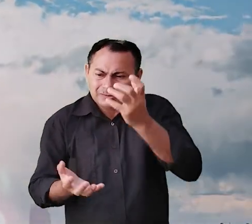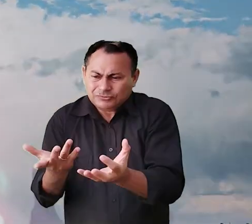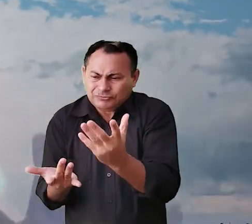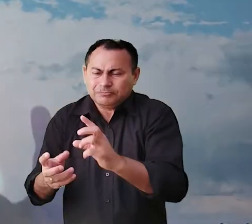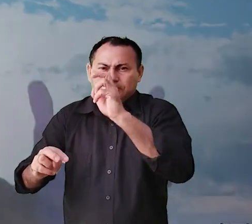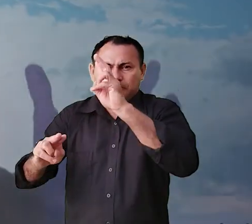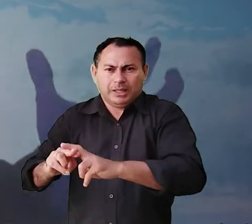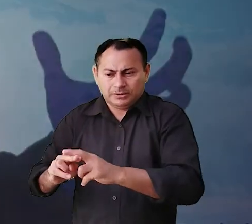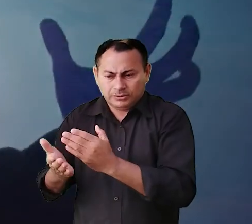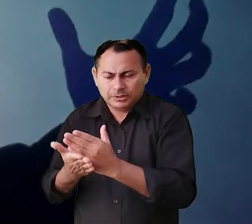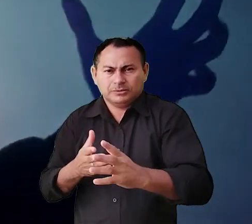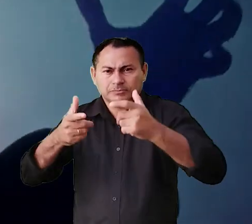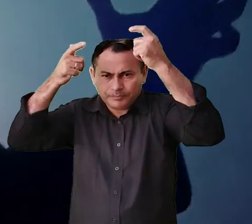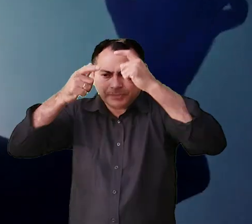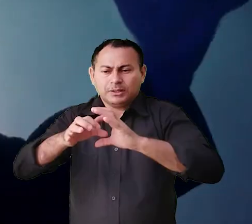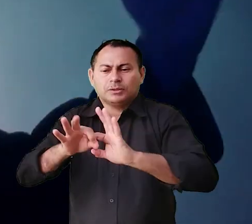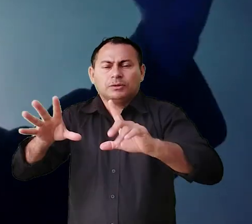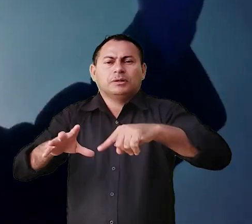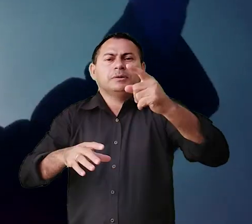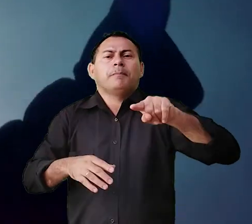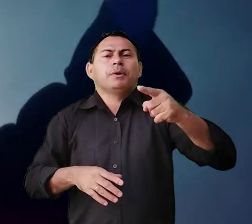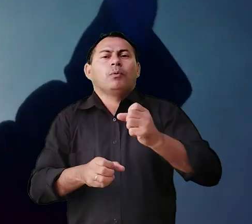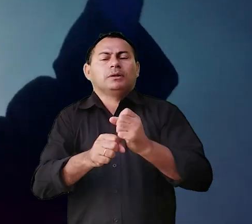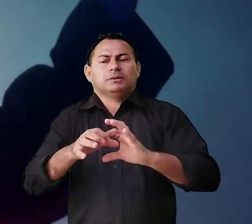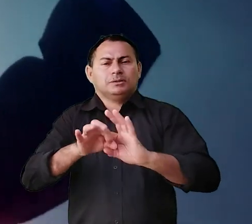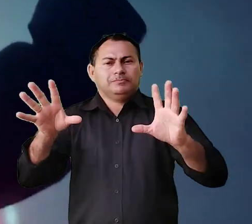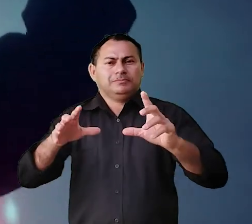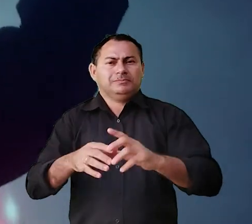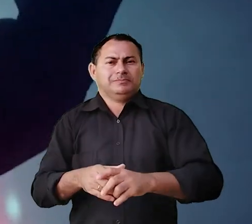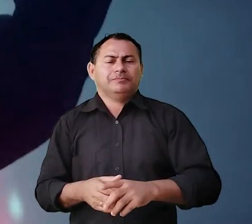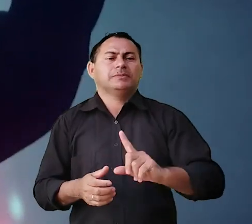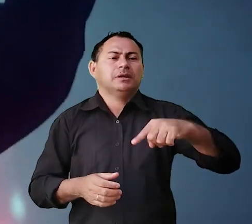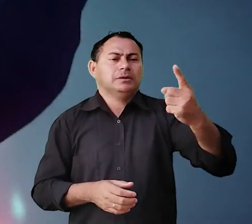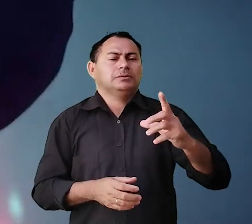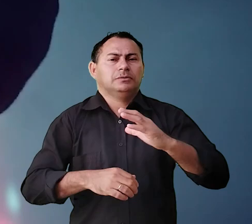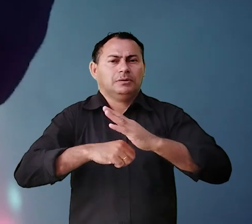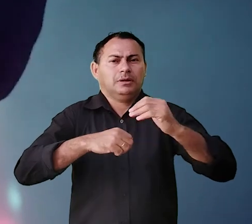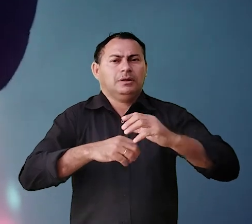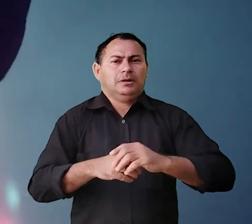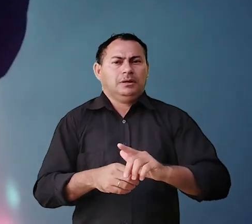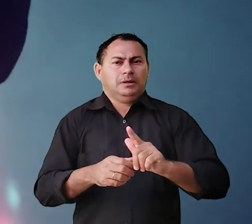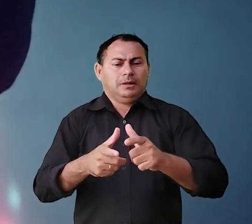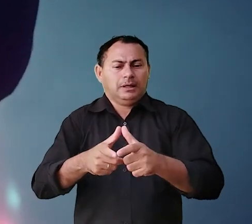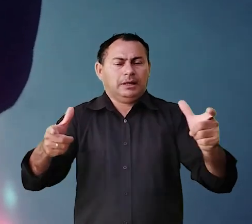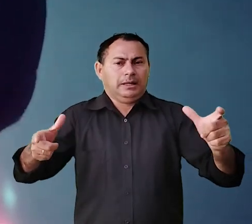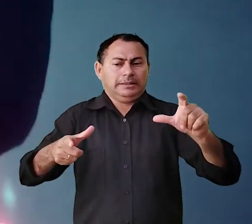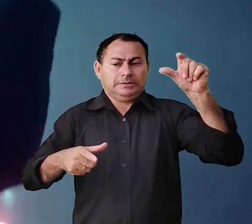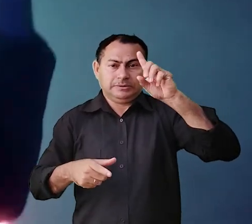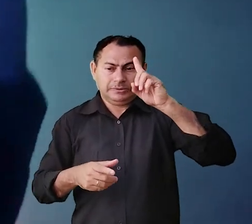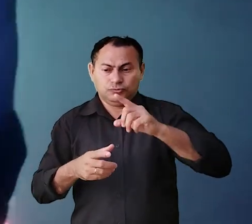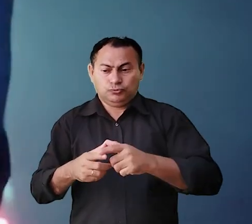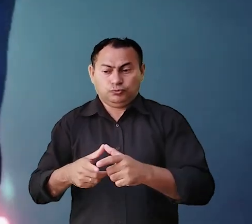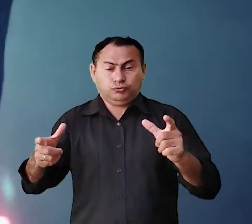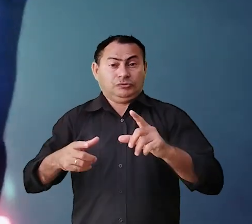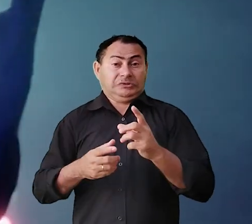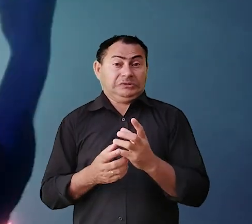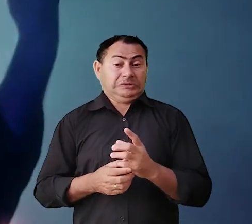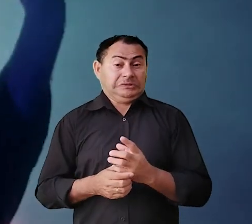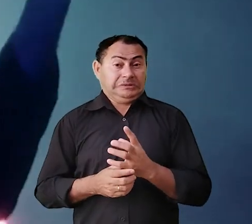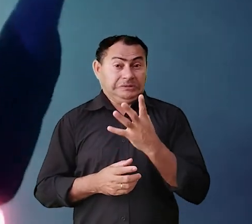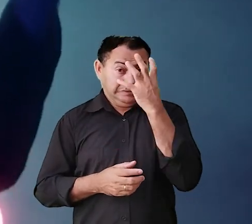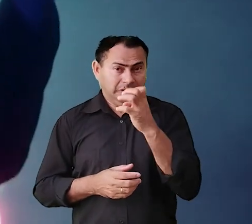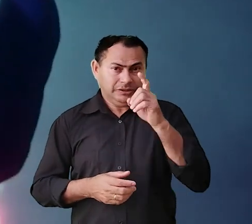Satanás será preso no início desse reinado e solto depois dos 1000 anos. Depois disso virá o chamado grande e temível dia do